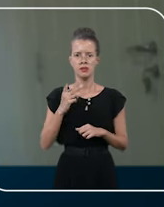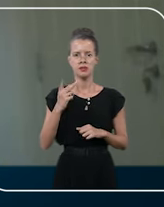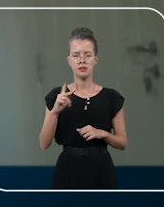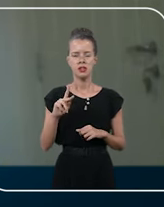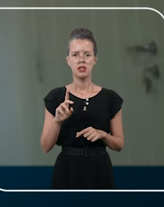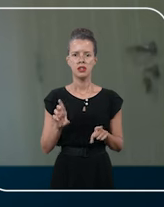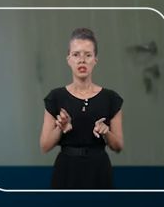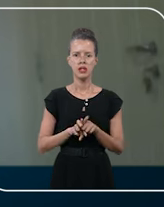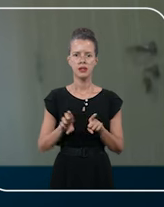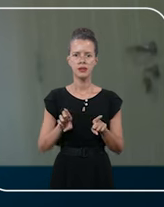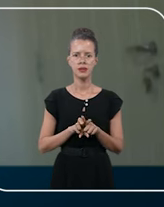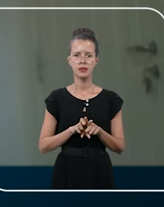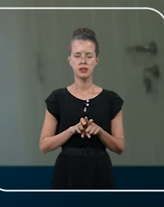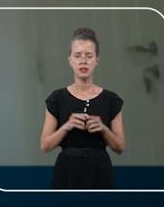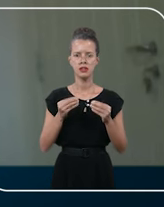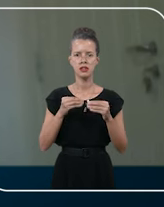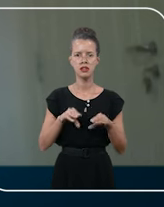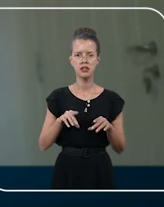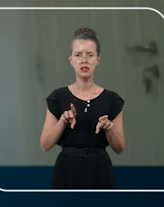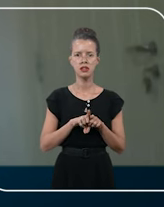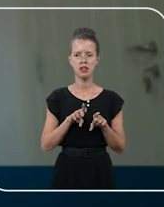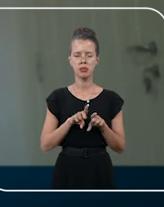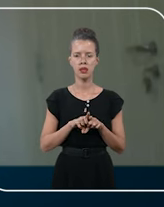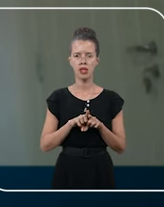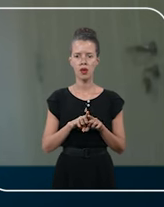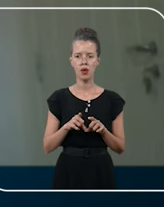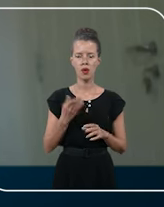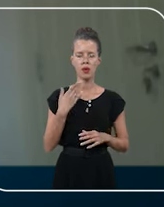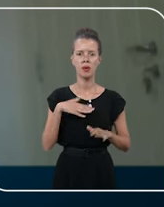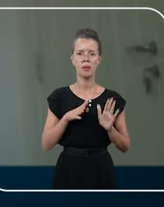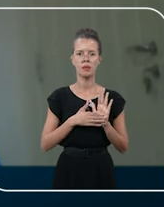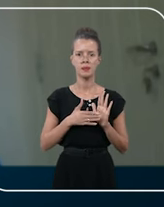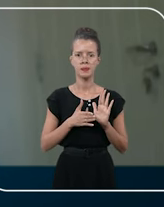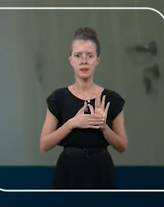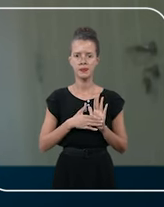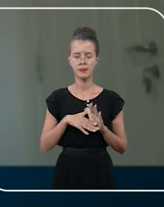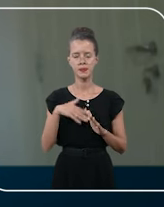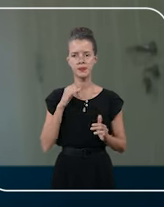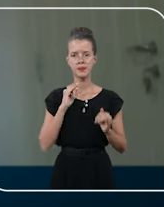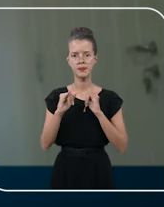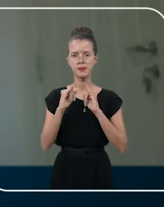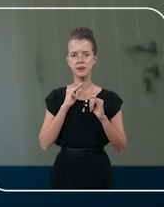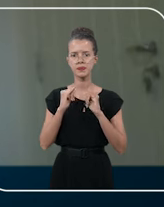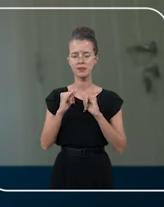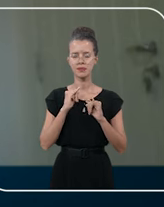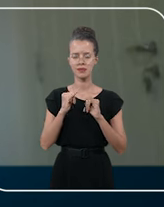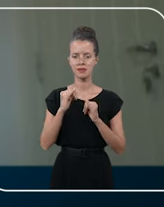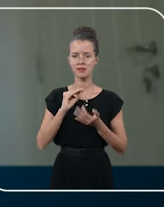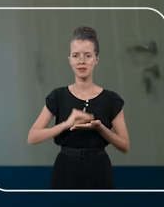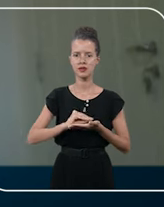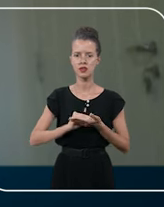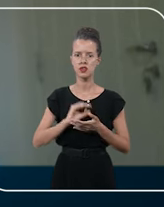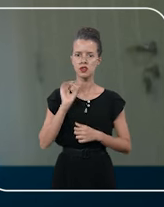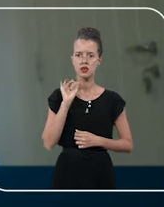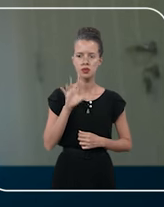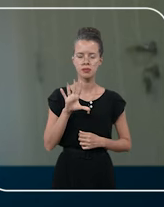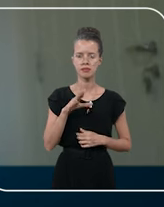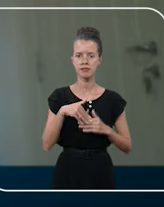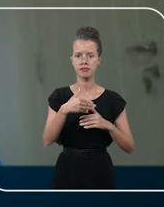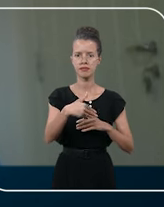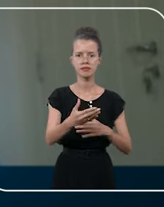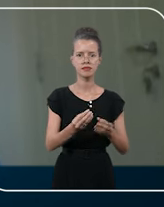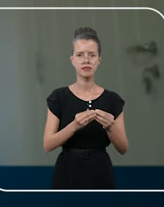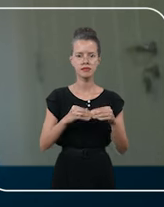um dano e um nexo causal. Então, a falta de informação por si só, se não causou nenhum tipo de dano posterior,